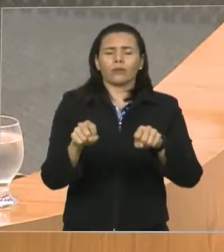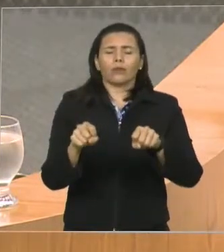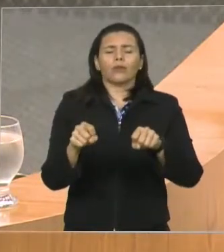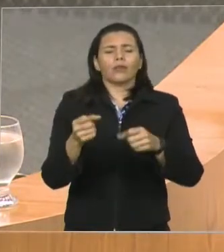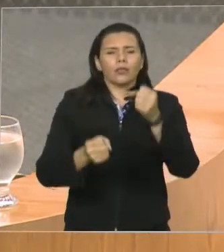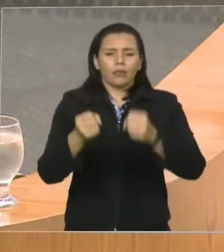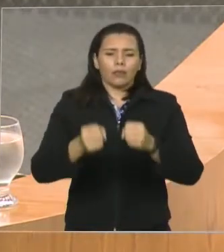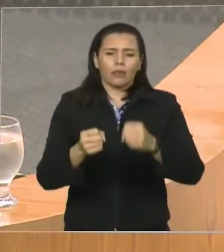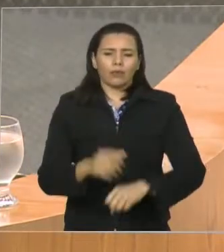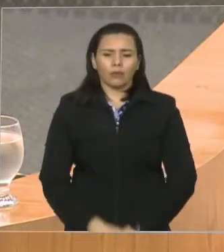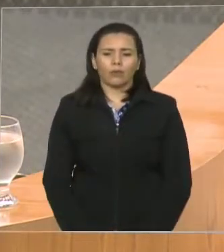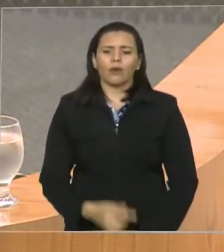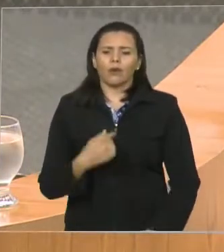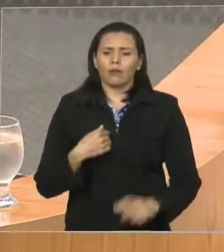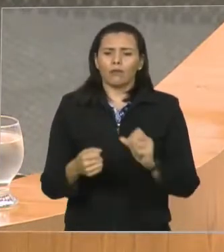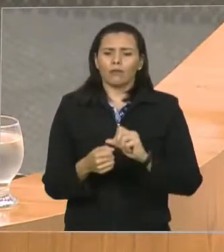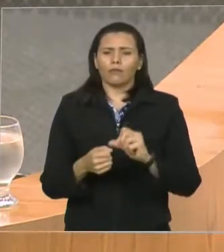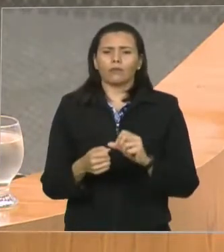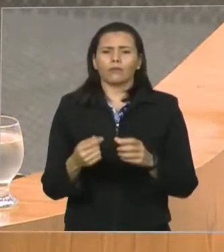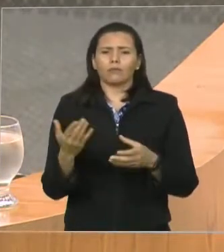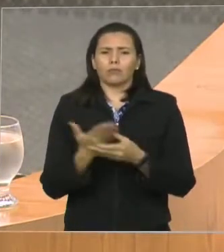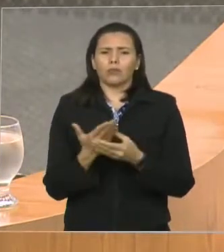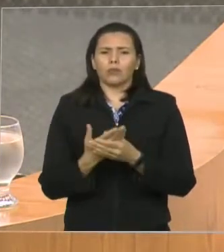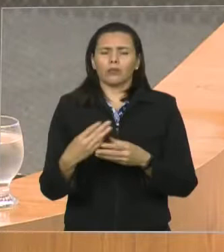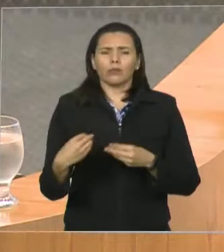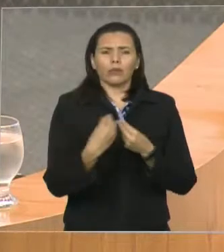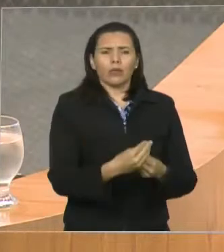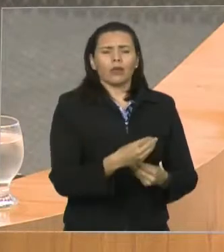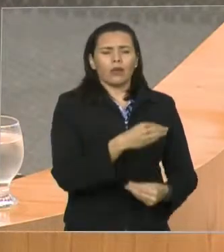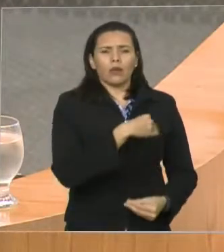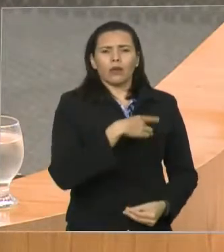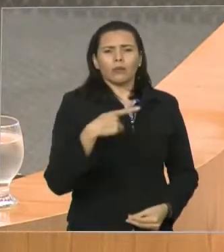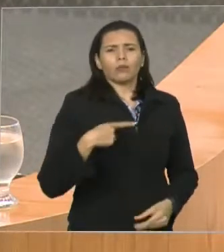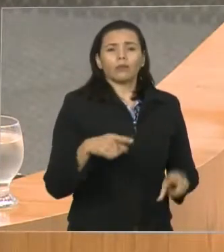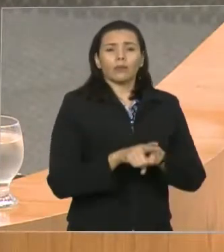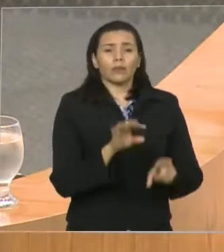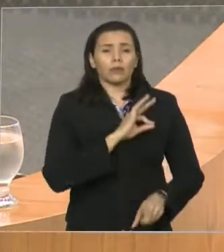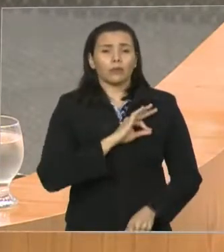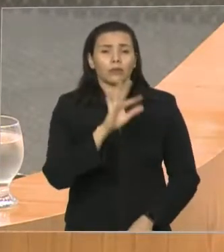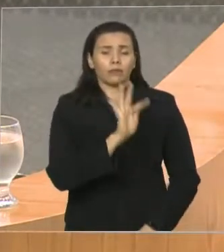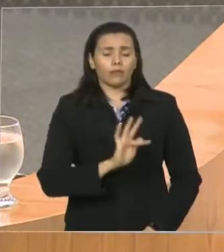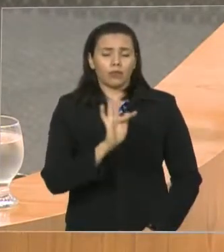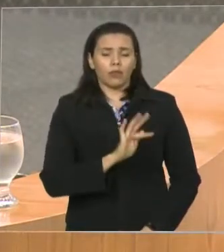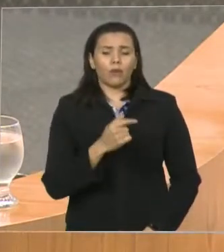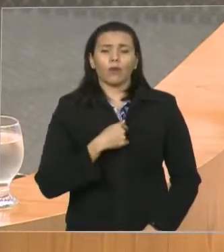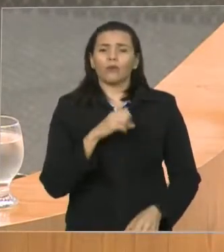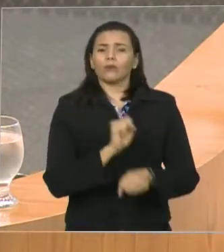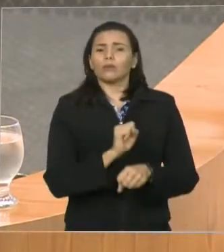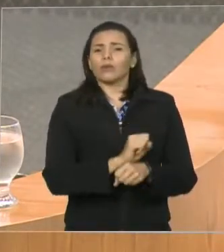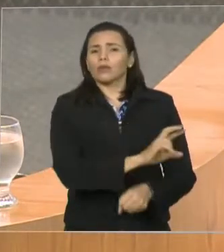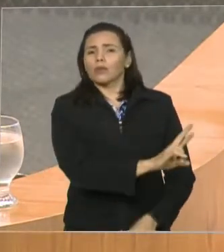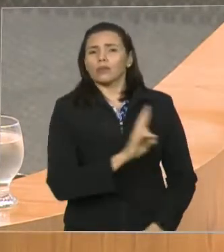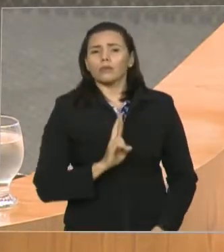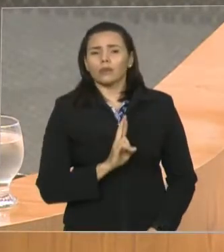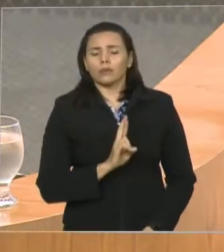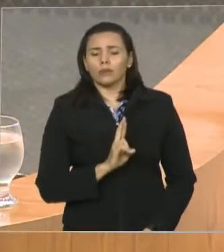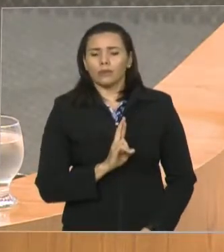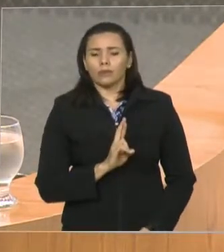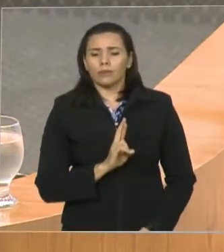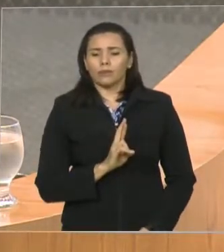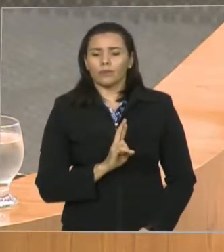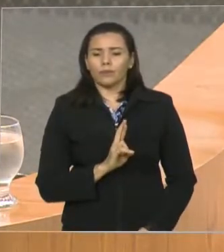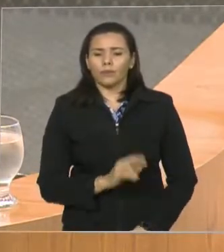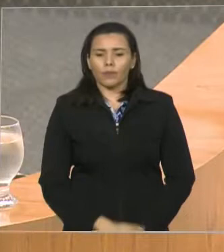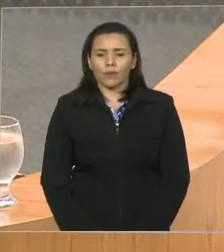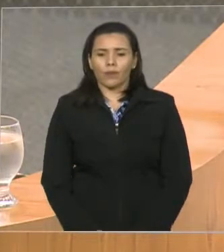Polícia Federal e até hoje estamos aguardando a resposta onde foram parar